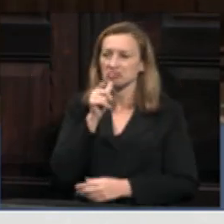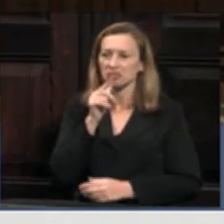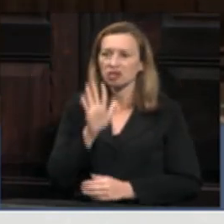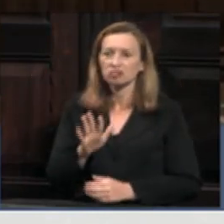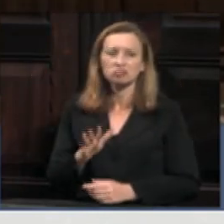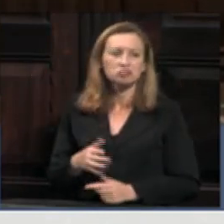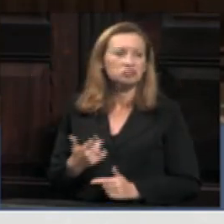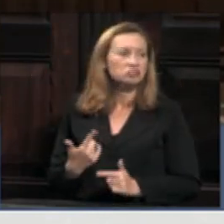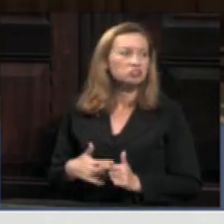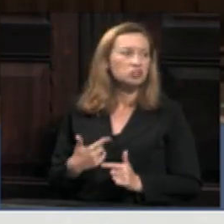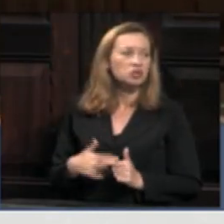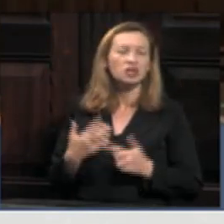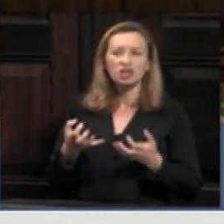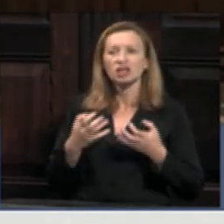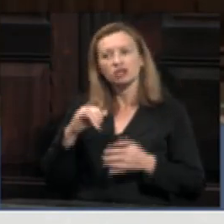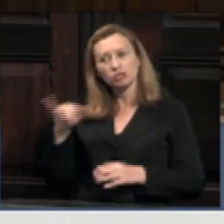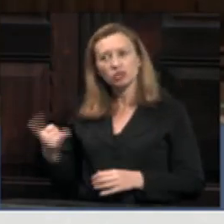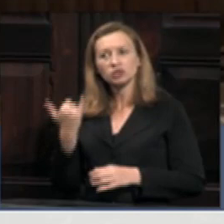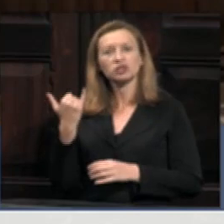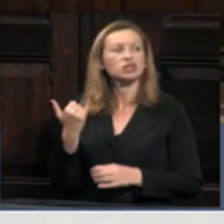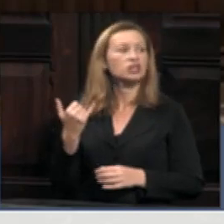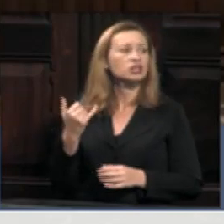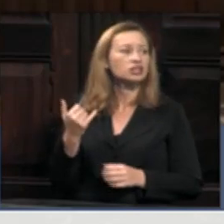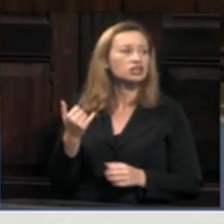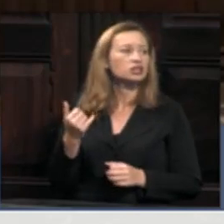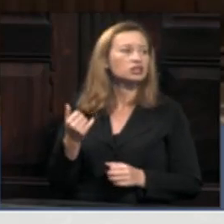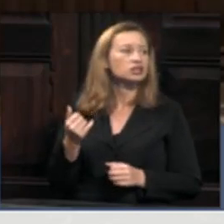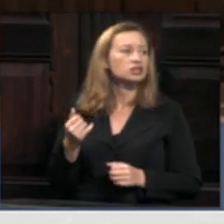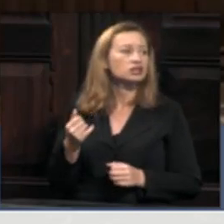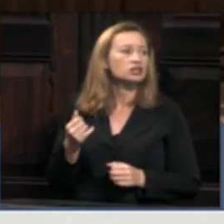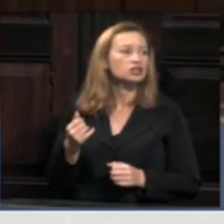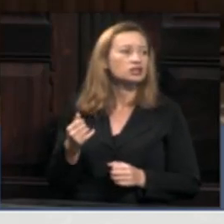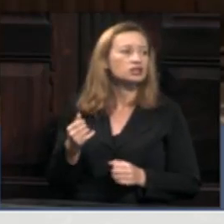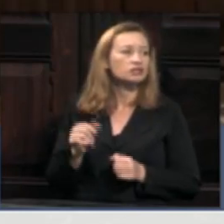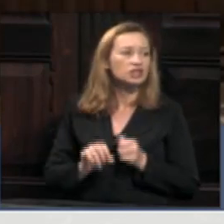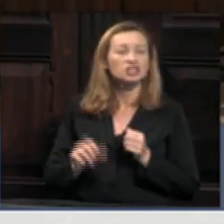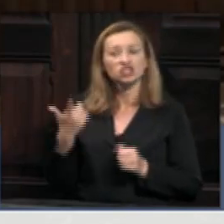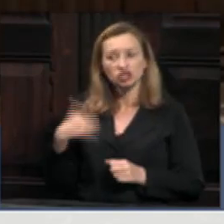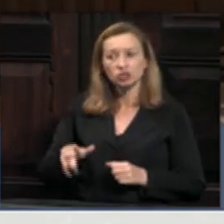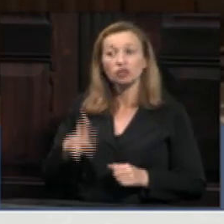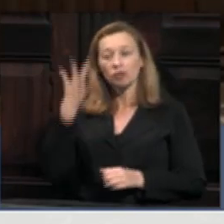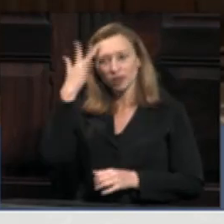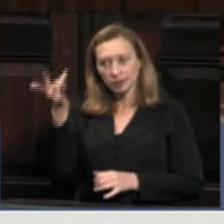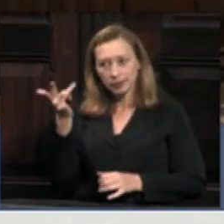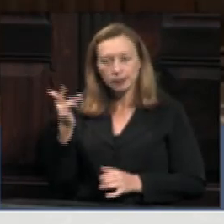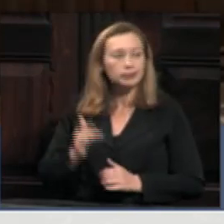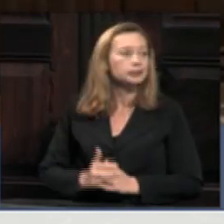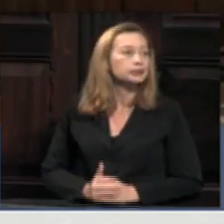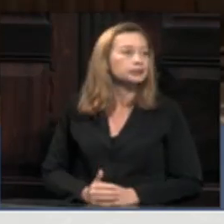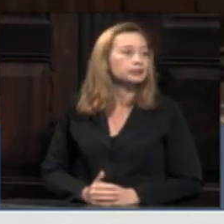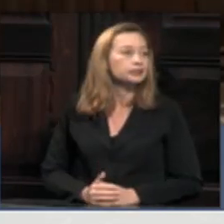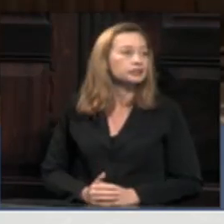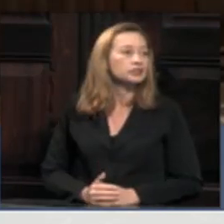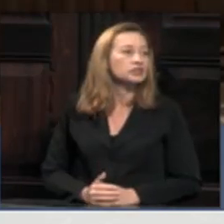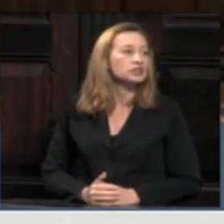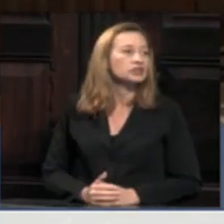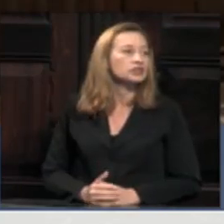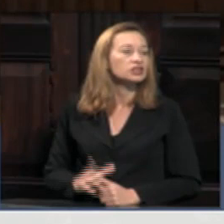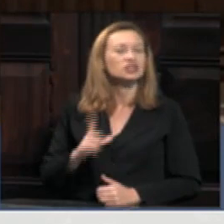até teremos oportunidade de fazê-lo novamente amanhã. E nós temos,